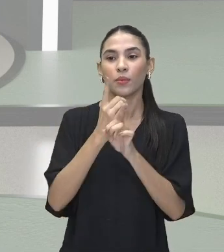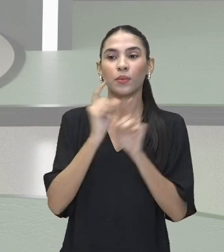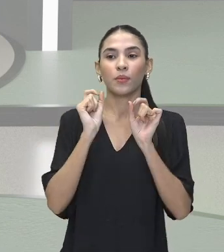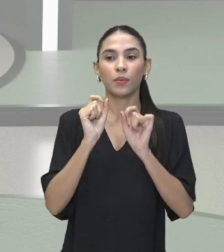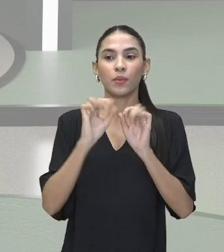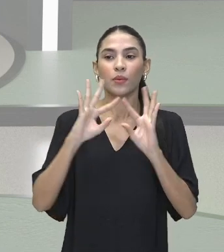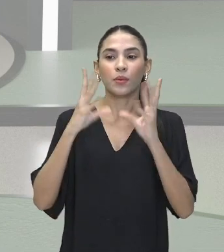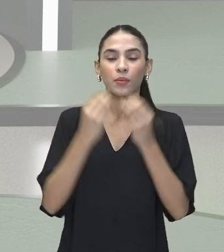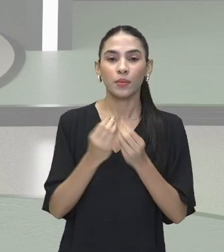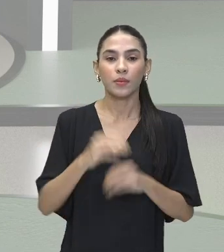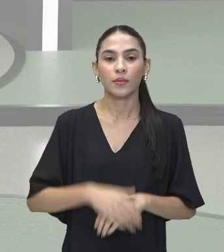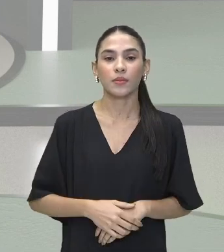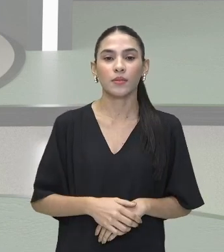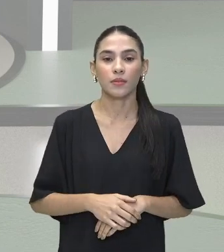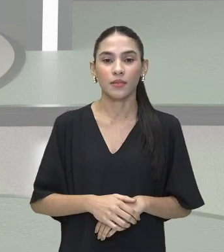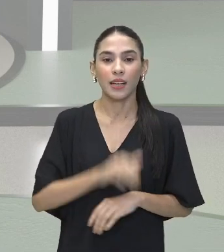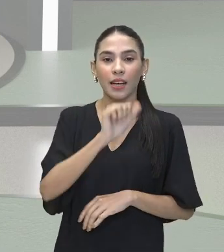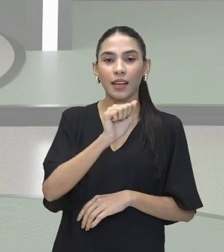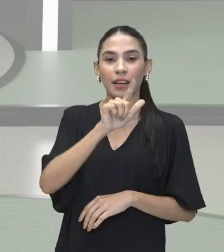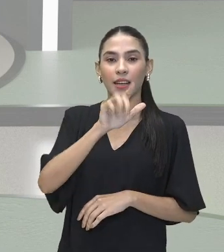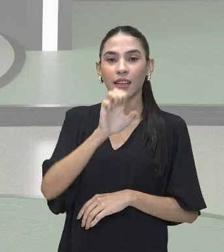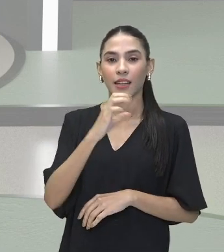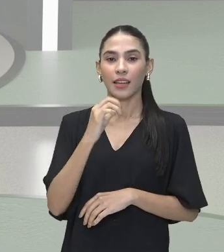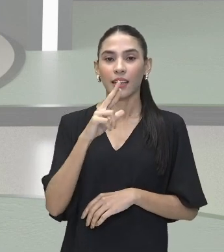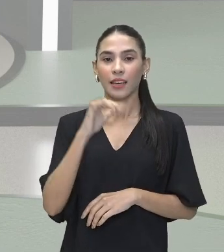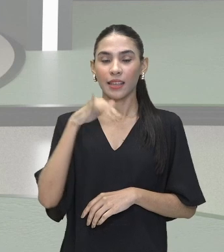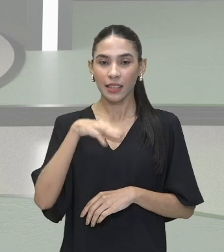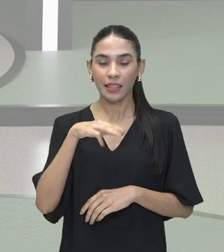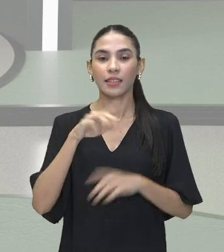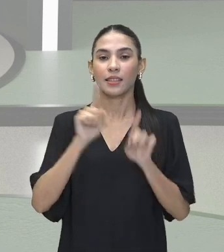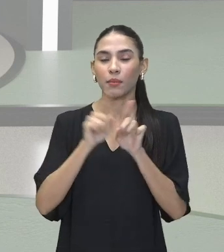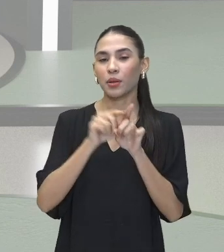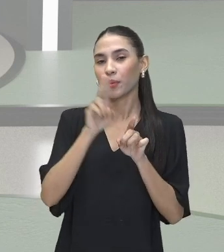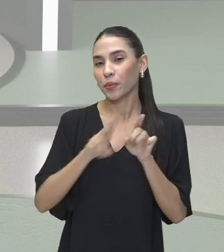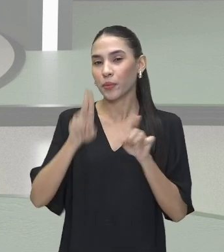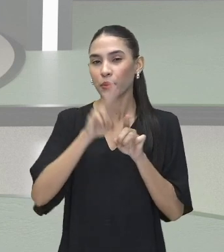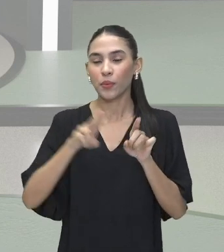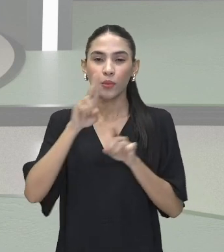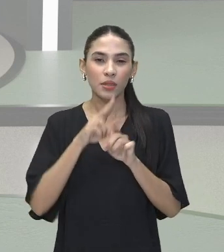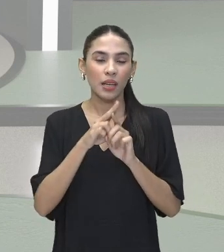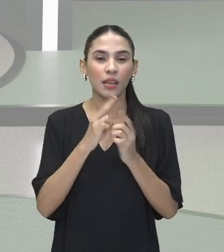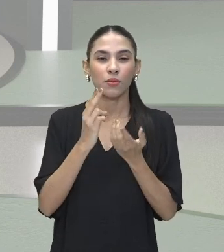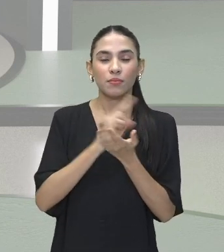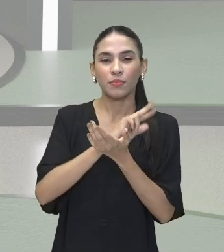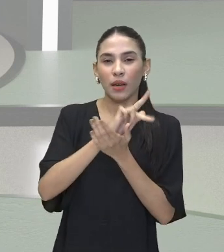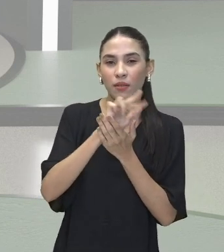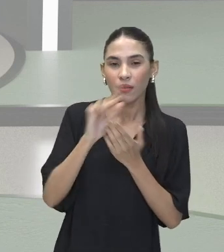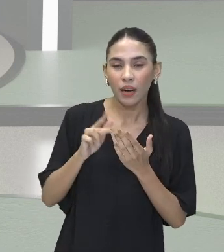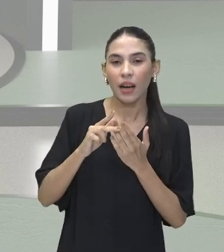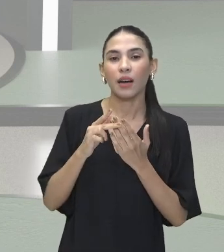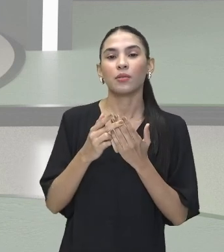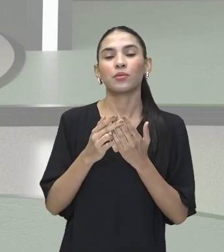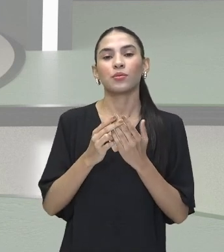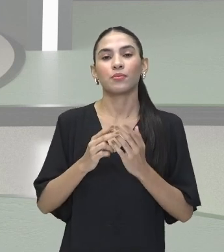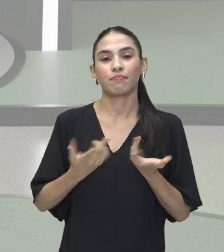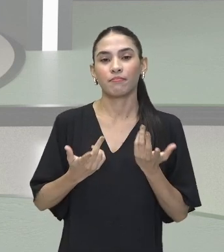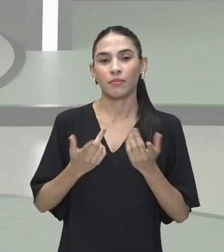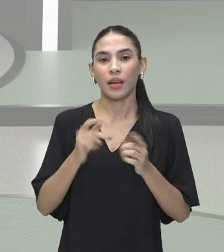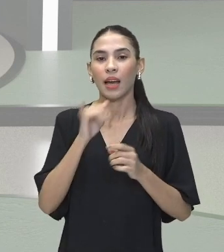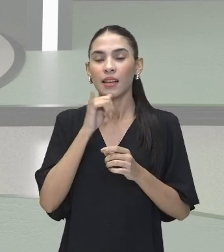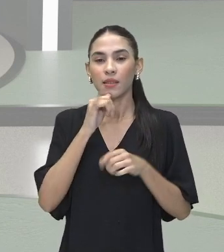no alecrim e ele é utilizado em tratamentos fitoterápicos e no combate ao estresse e à falta de apetite.